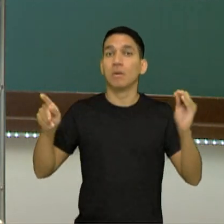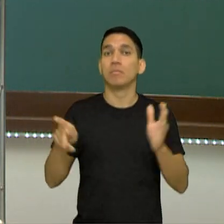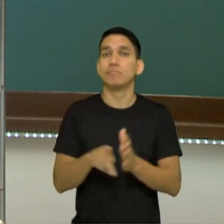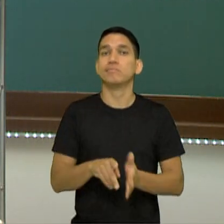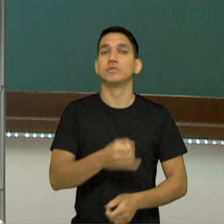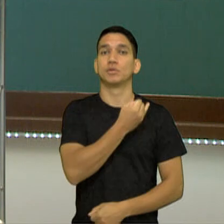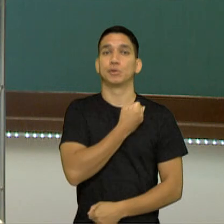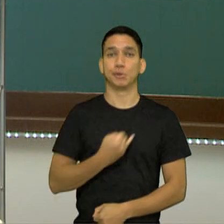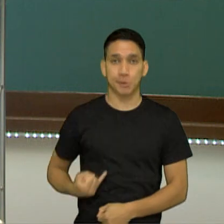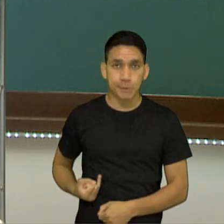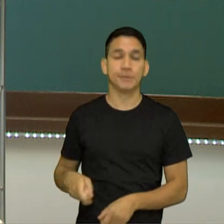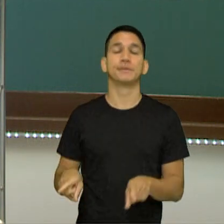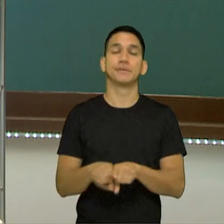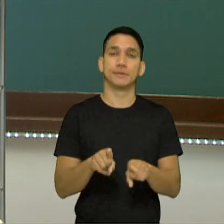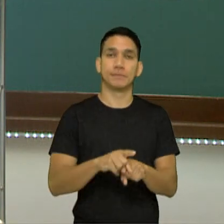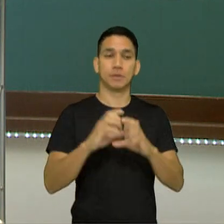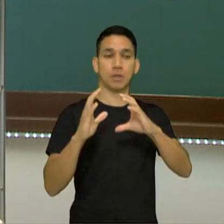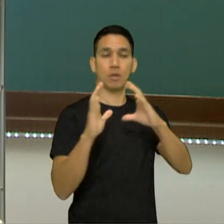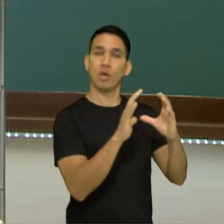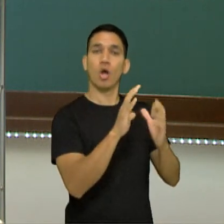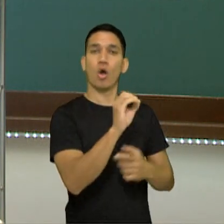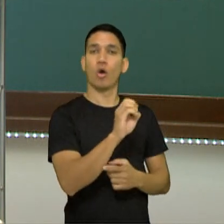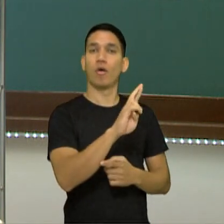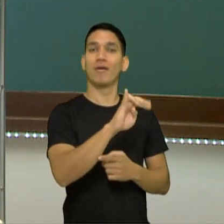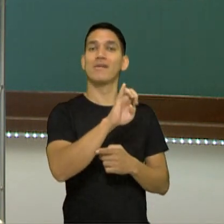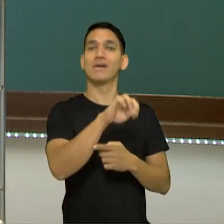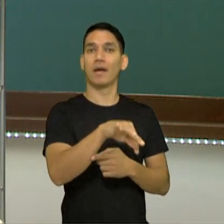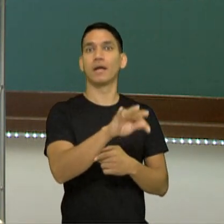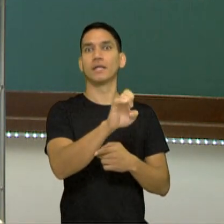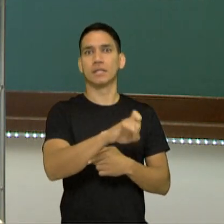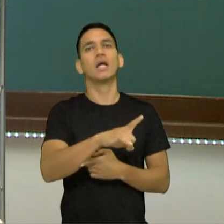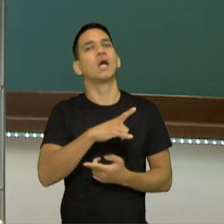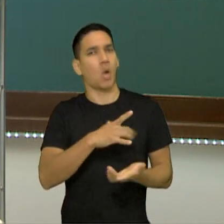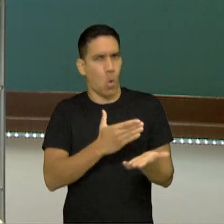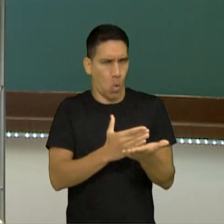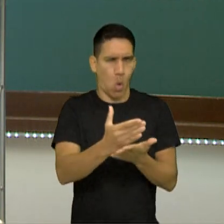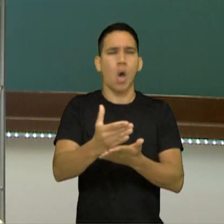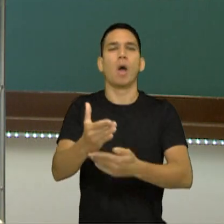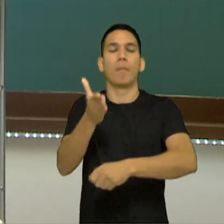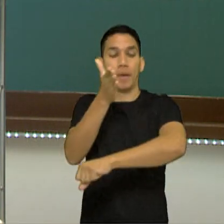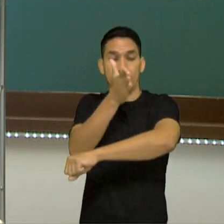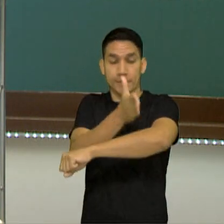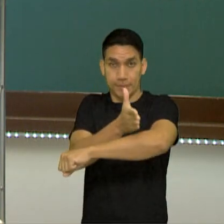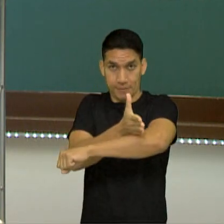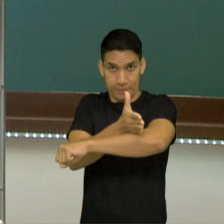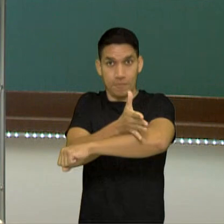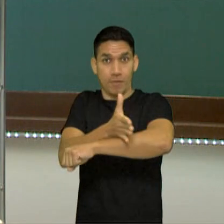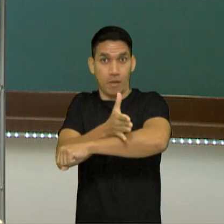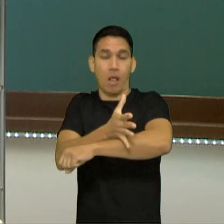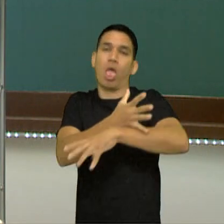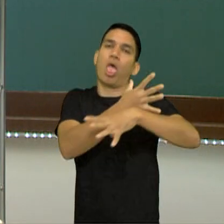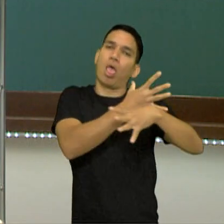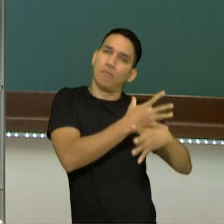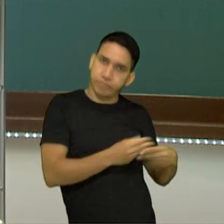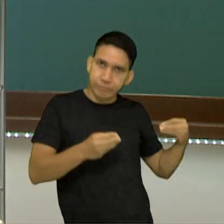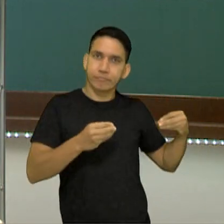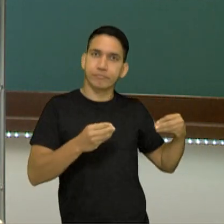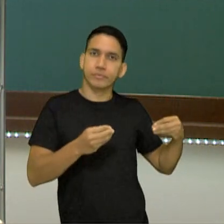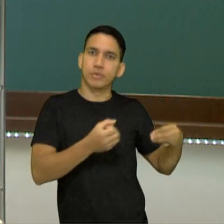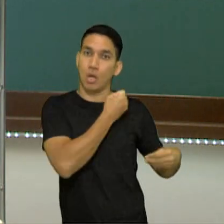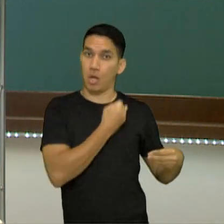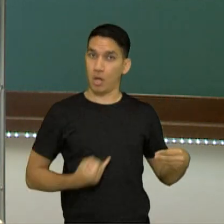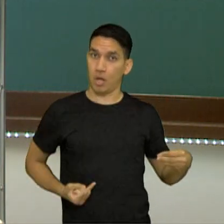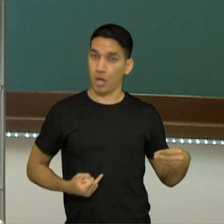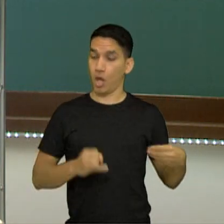no Oriente. Então, da mesma forma que inicia a Idade Média com a queda do Império no